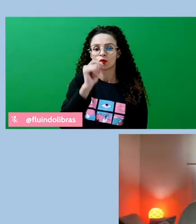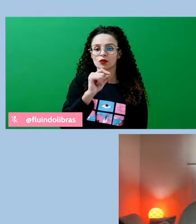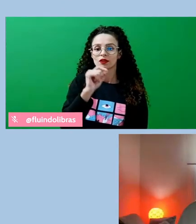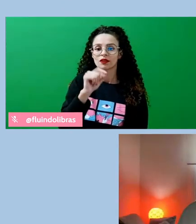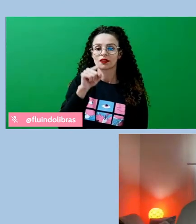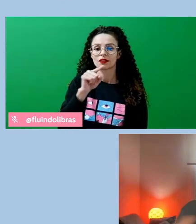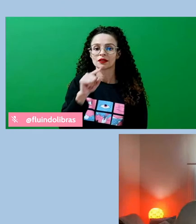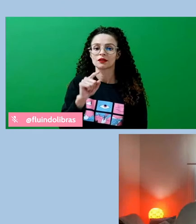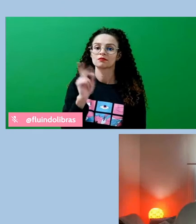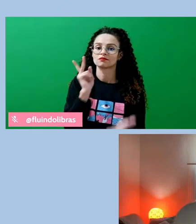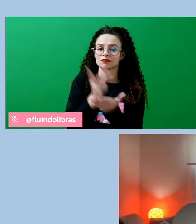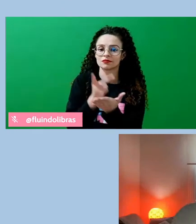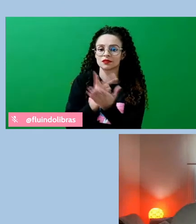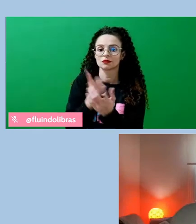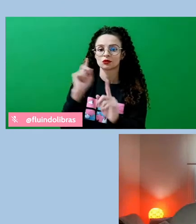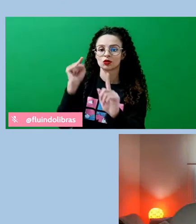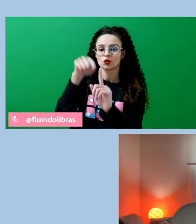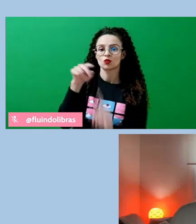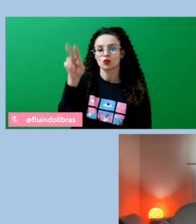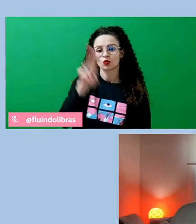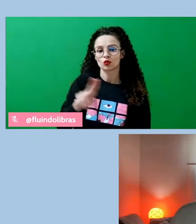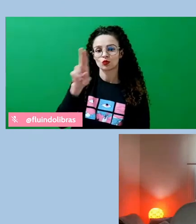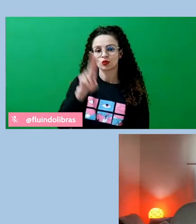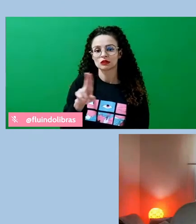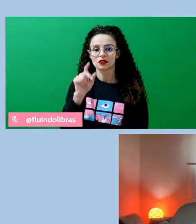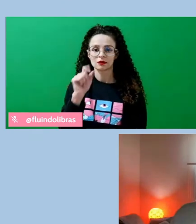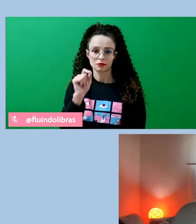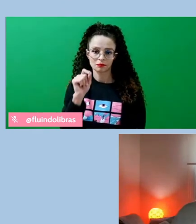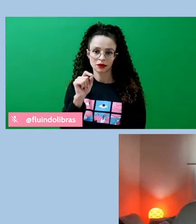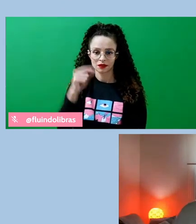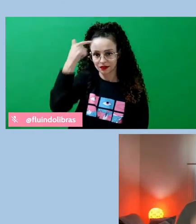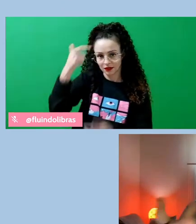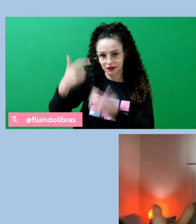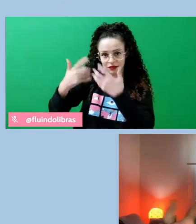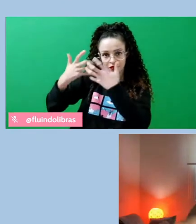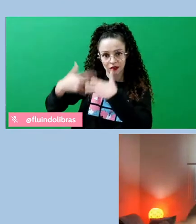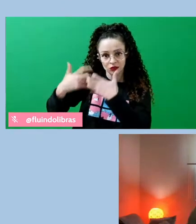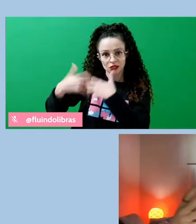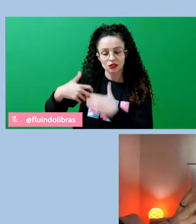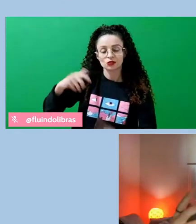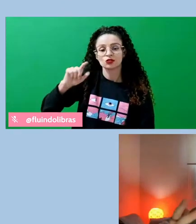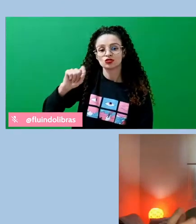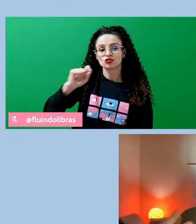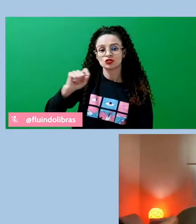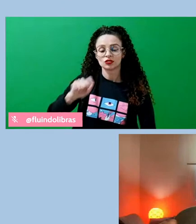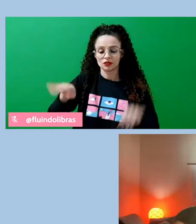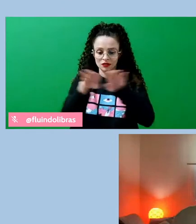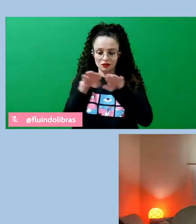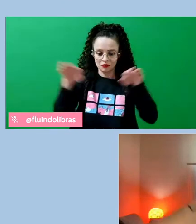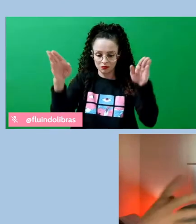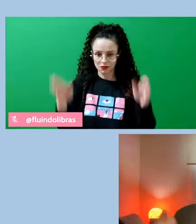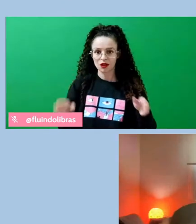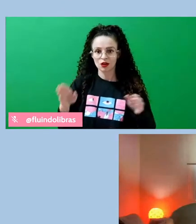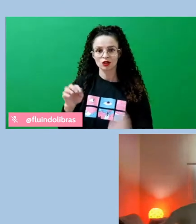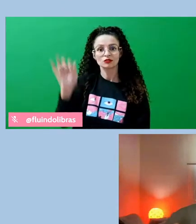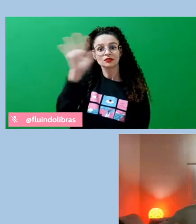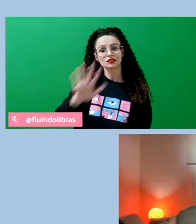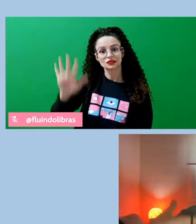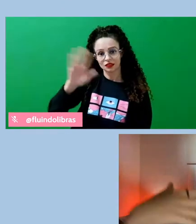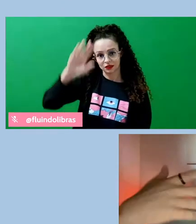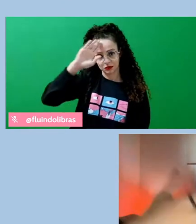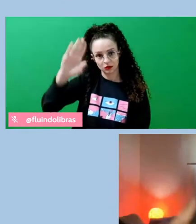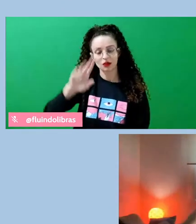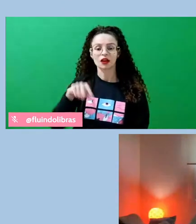Marés usa para um raciocínio de palco, de cena, principalmente, né? Mas a gente também